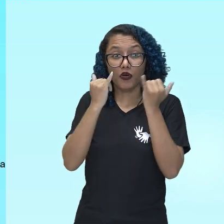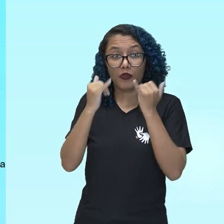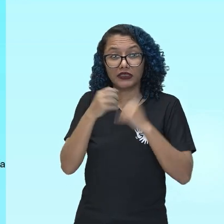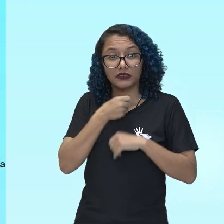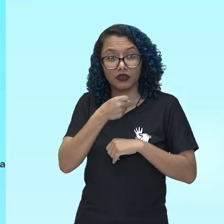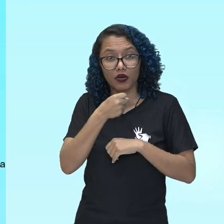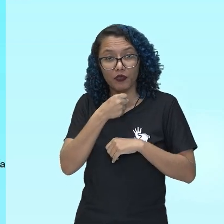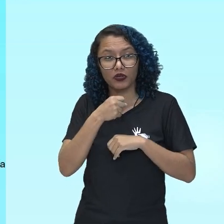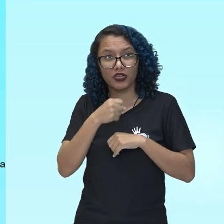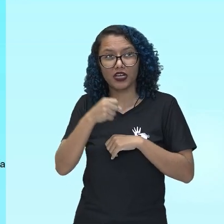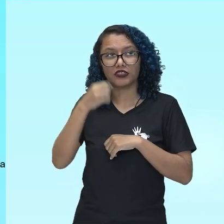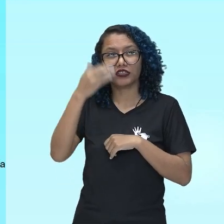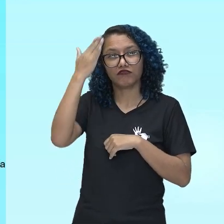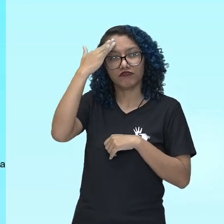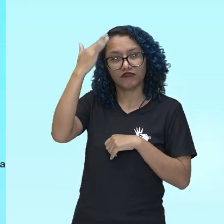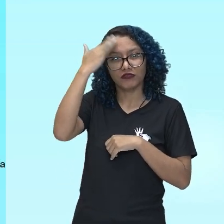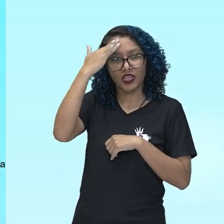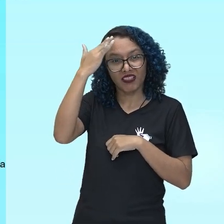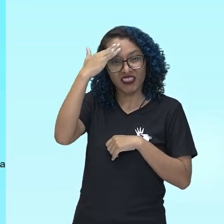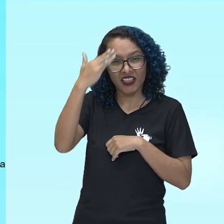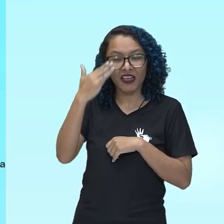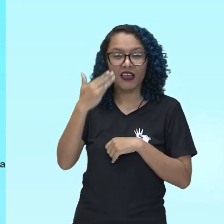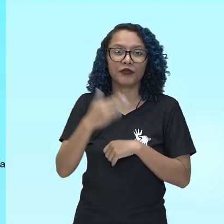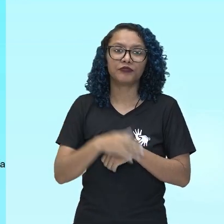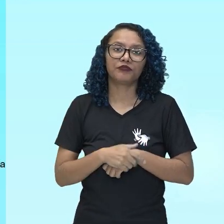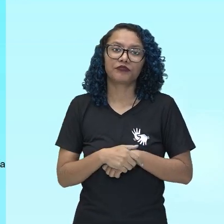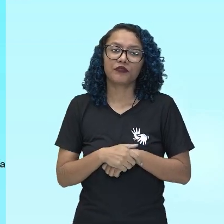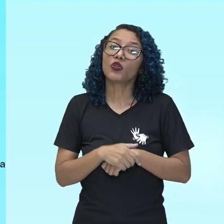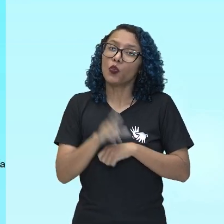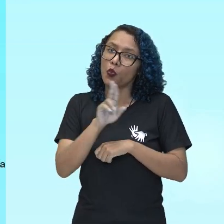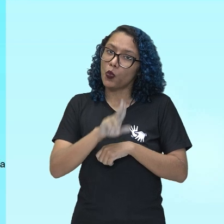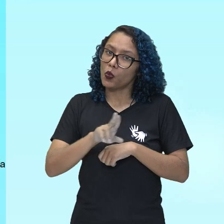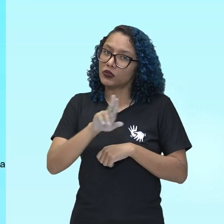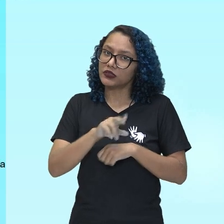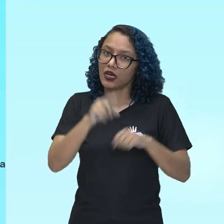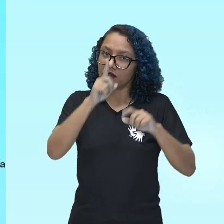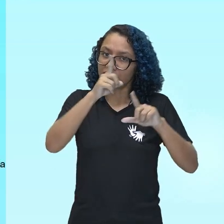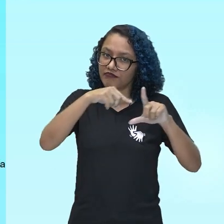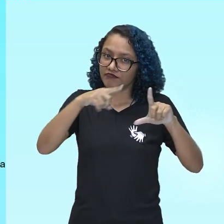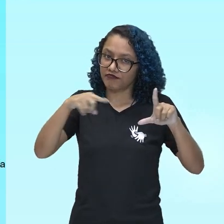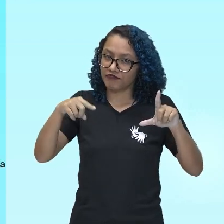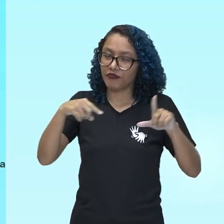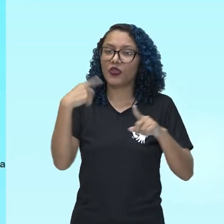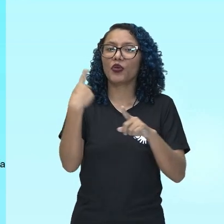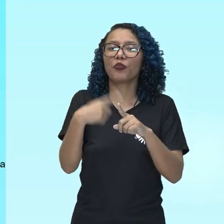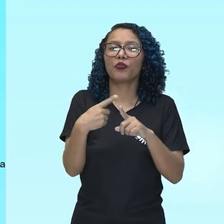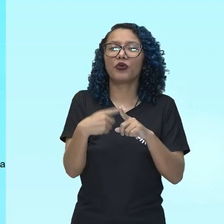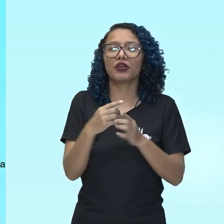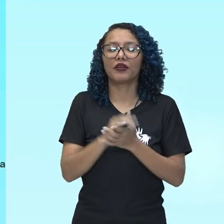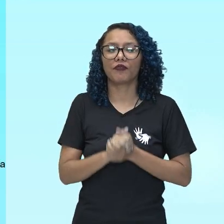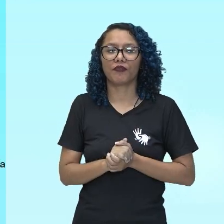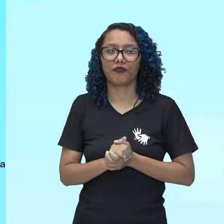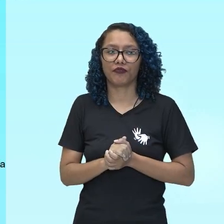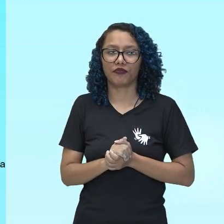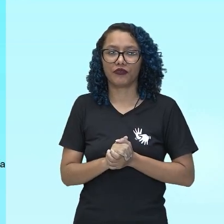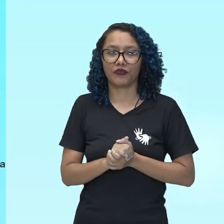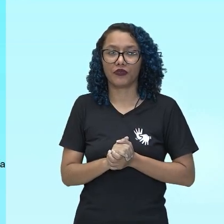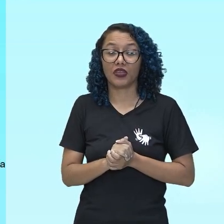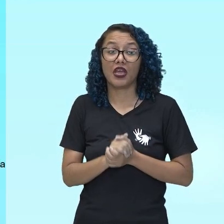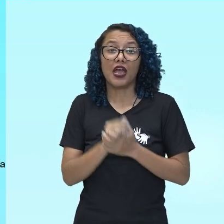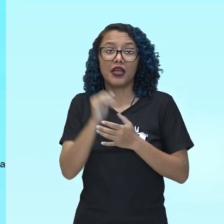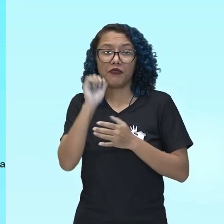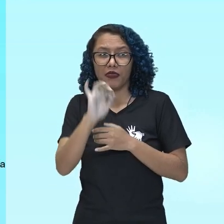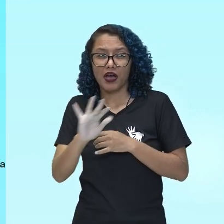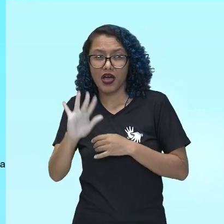reportagem, conseguir absorver a informação melhor. Por quê? Ele vai relacionar imagem com os